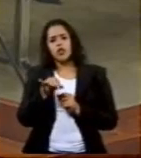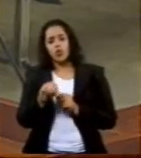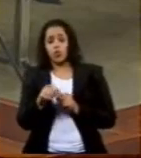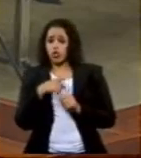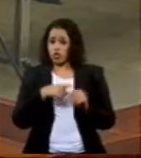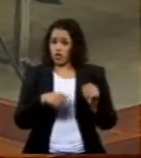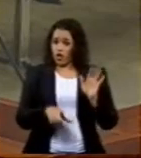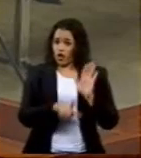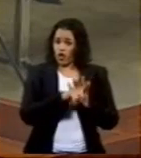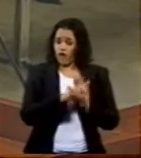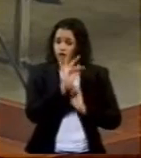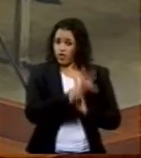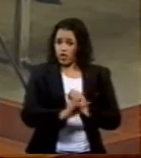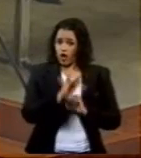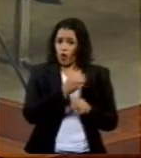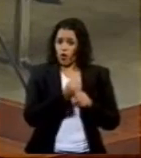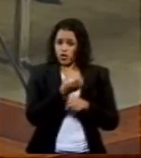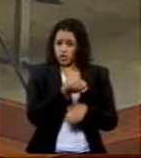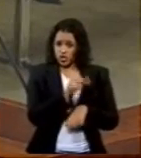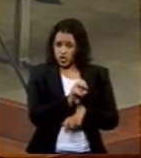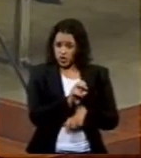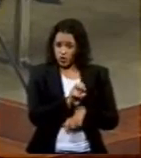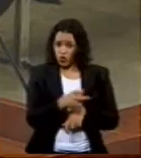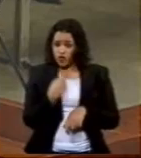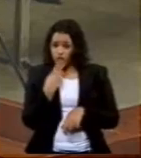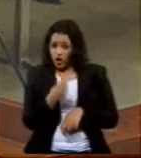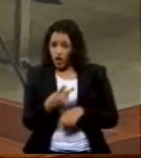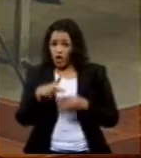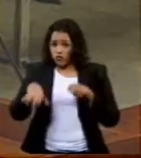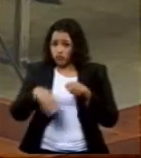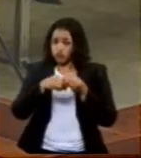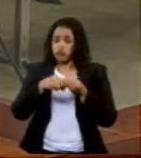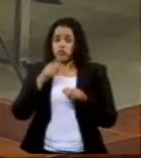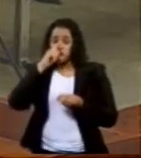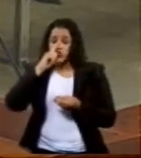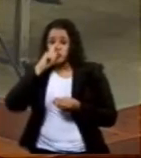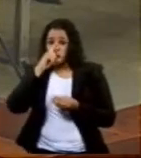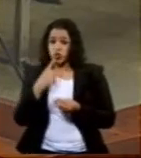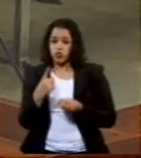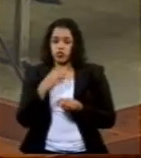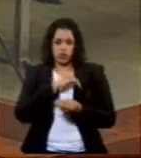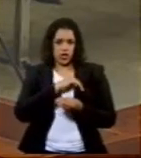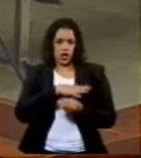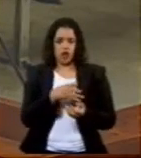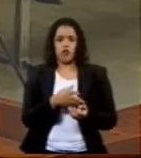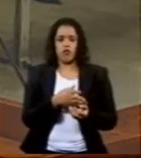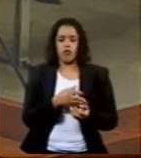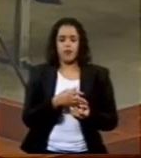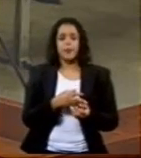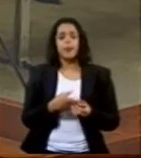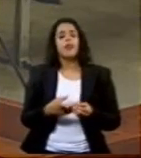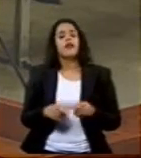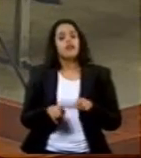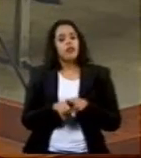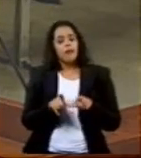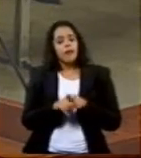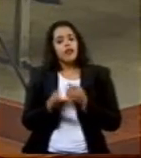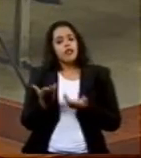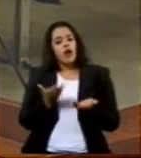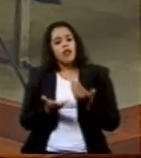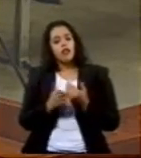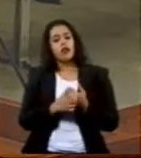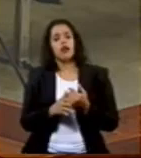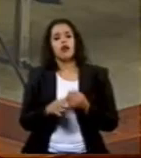federal do ano de 1965 que fala do adicional de risco, que trata de adicionais inclusive os